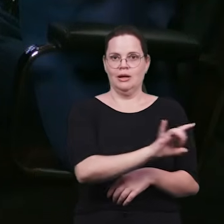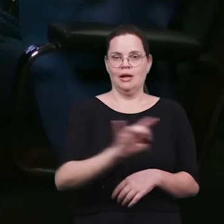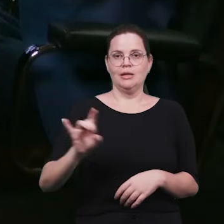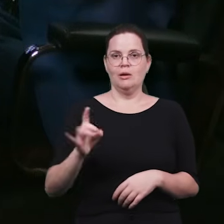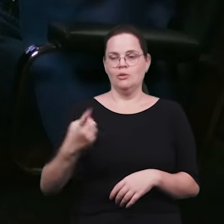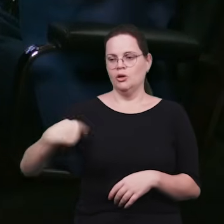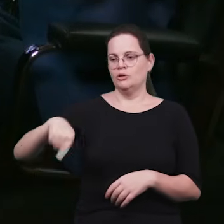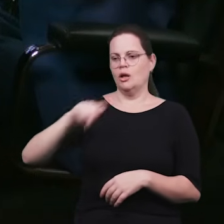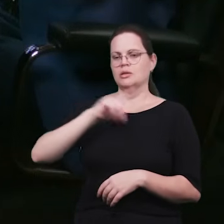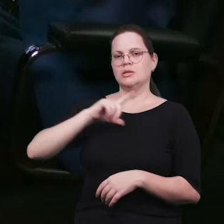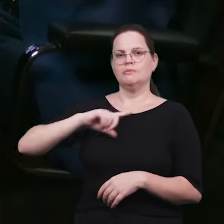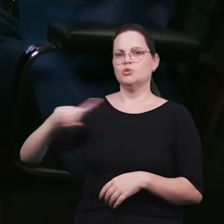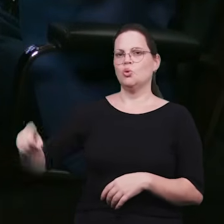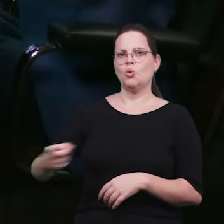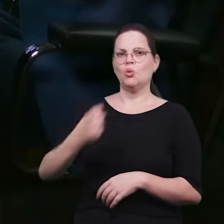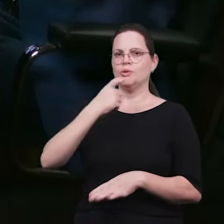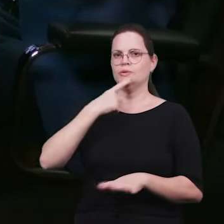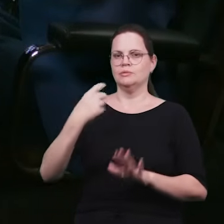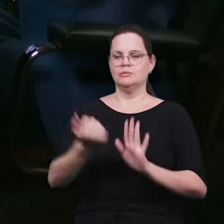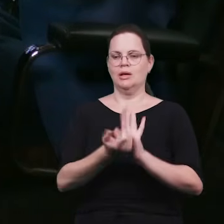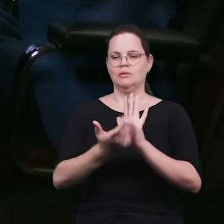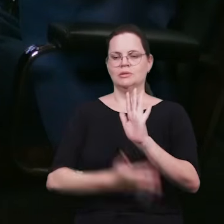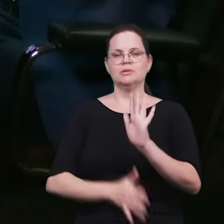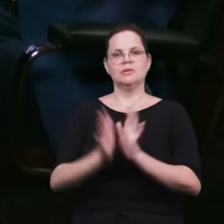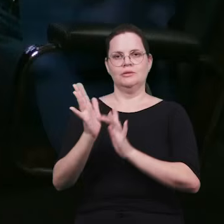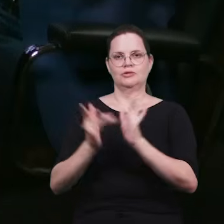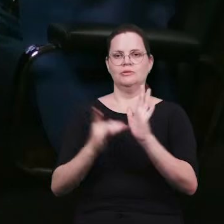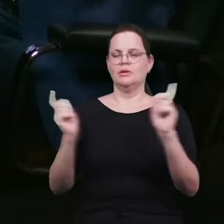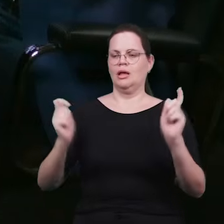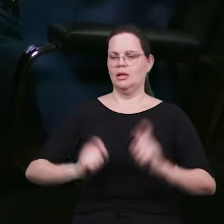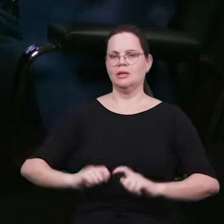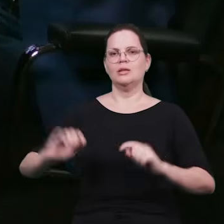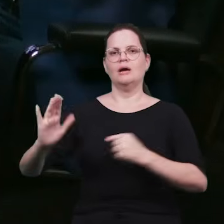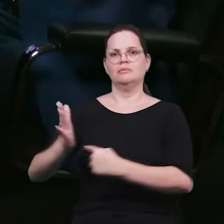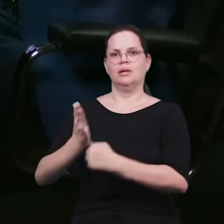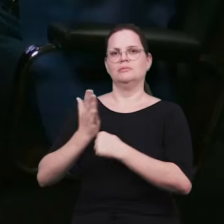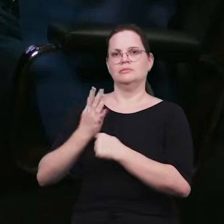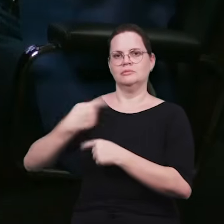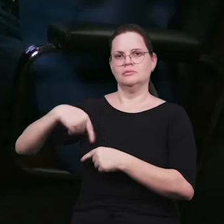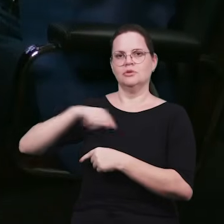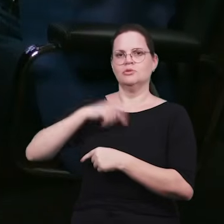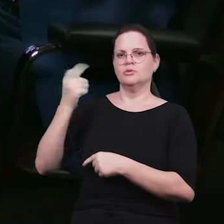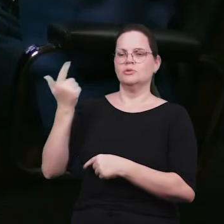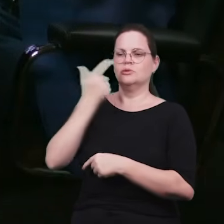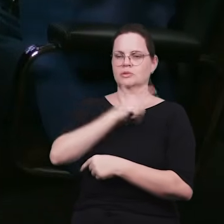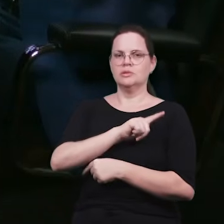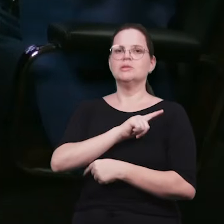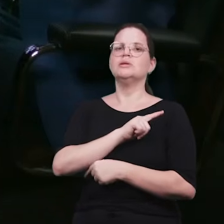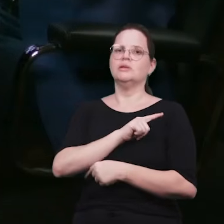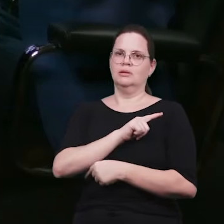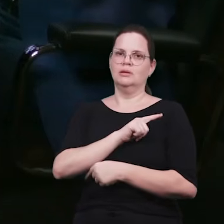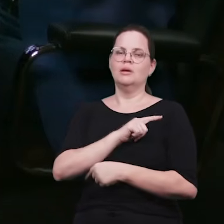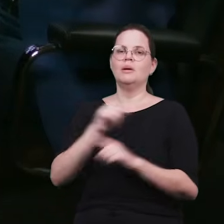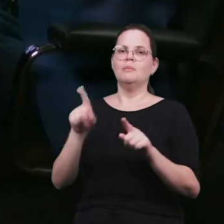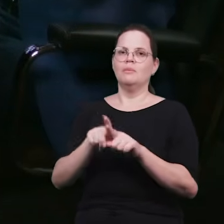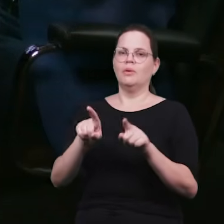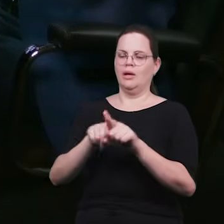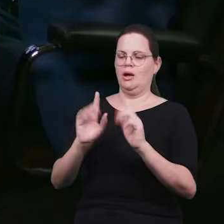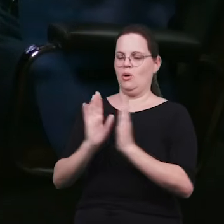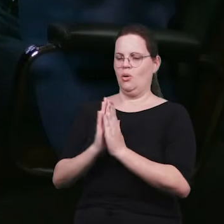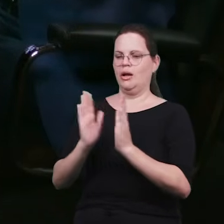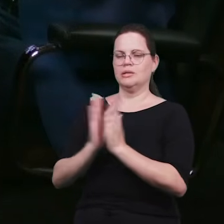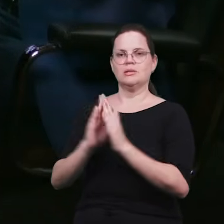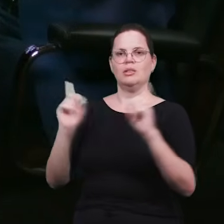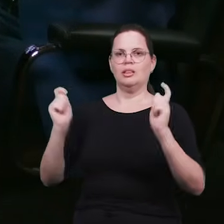vida, salvação do povo do Senhor, para o livramento através da oração, entrar na presença do Pai. Isso fica